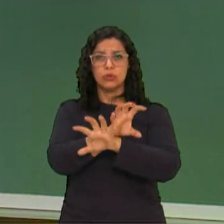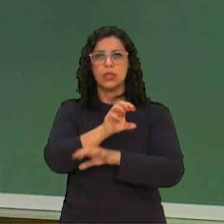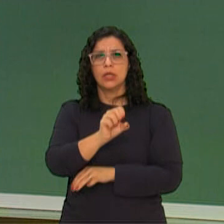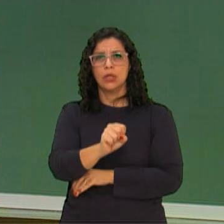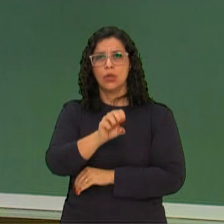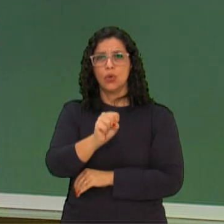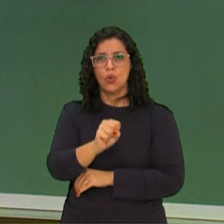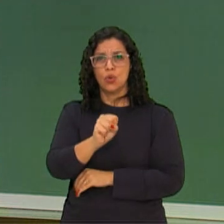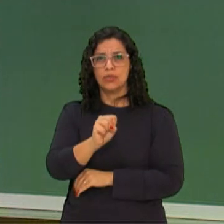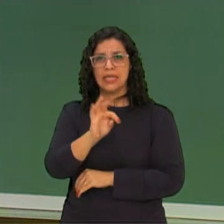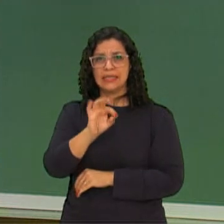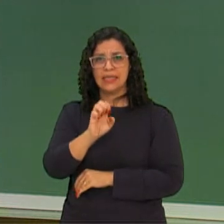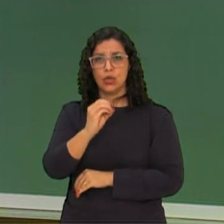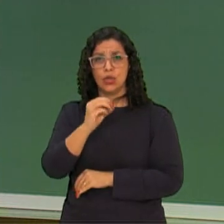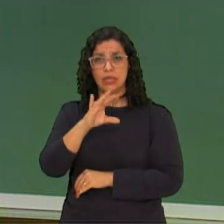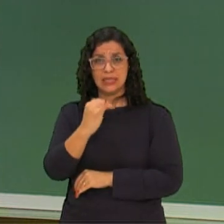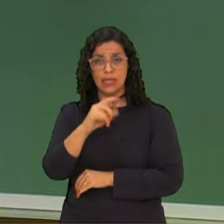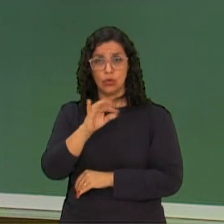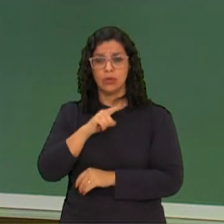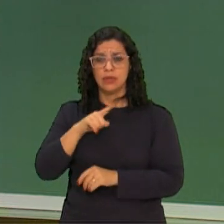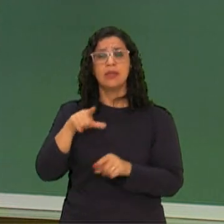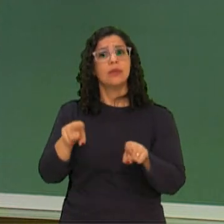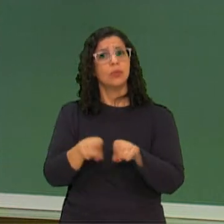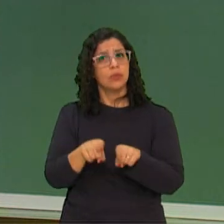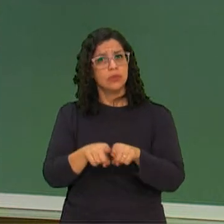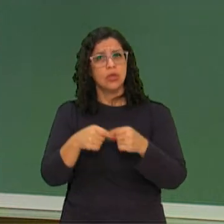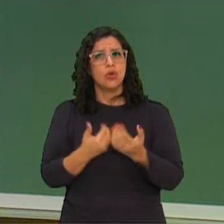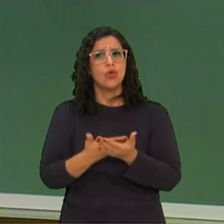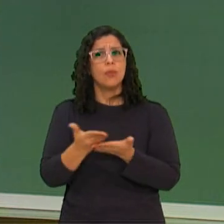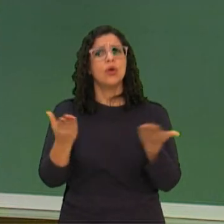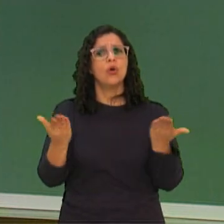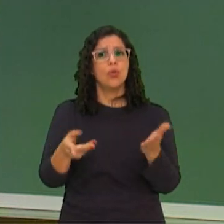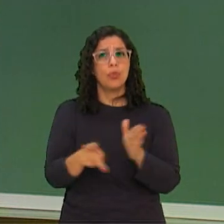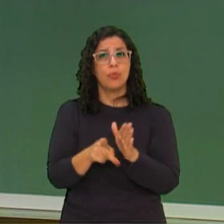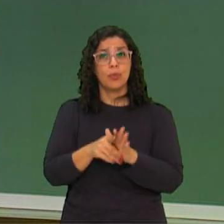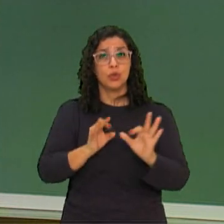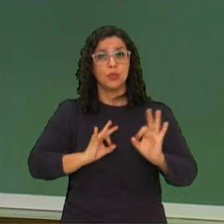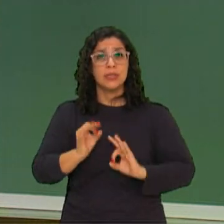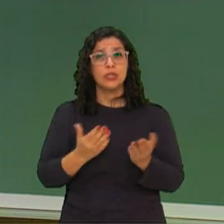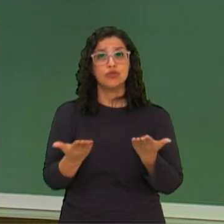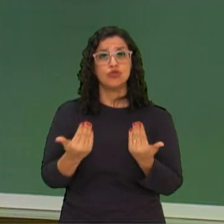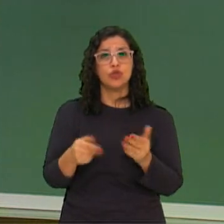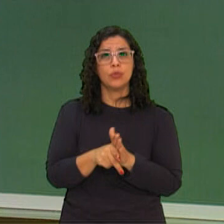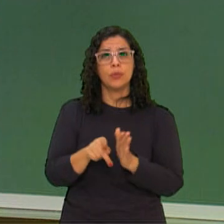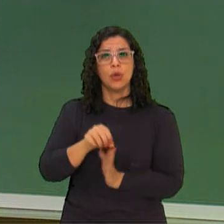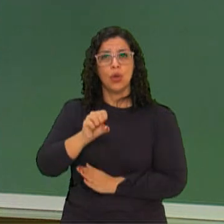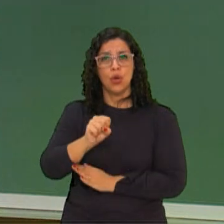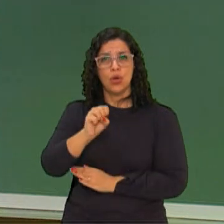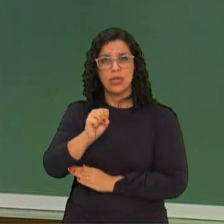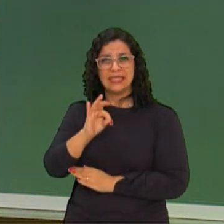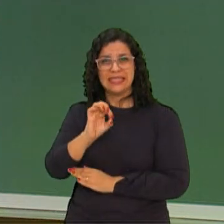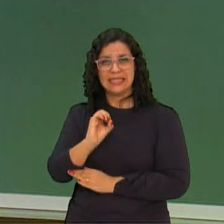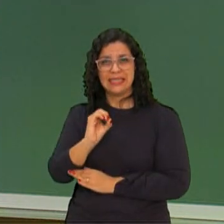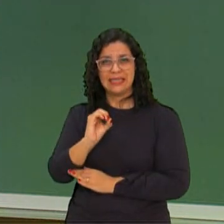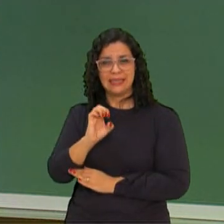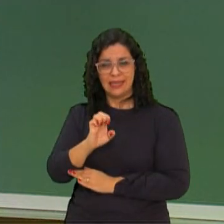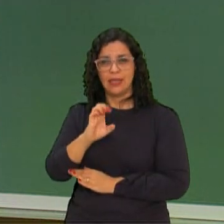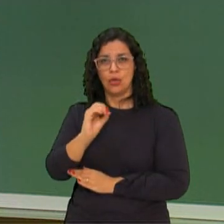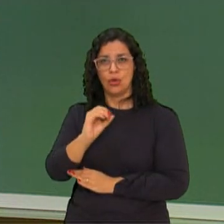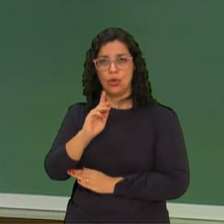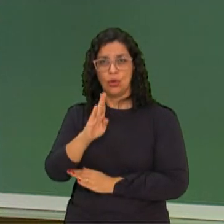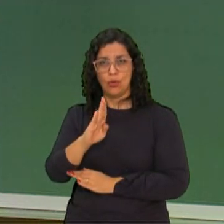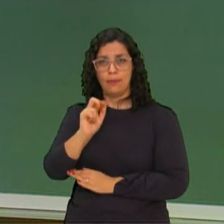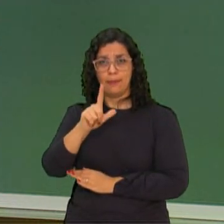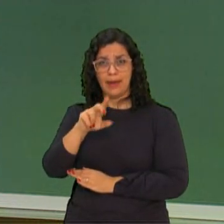osteócito. Beleza, mas o osteócito, ele é originado de uma célula mais jovem chamada osteoblasto, que vai se transformando